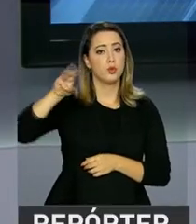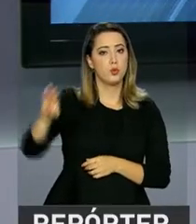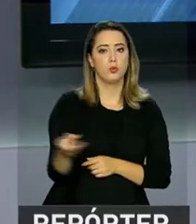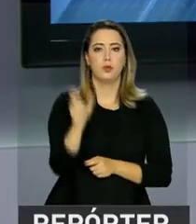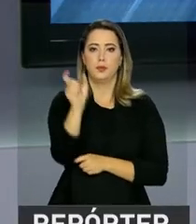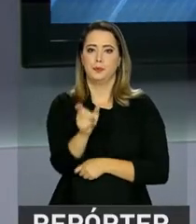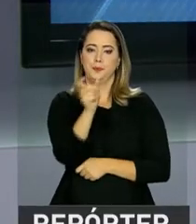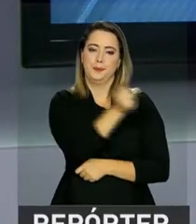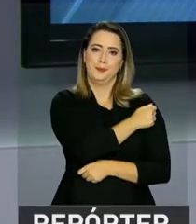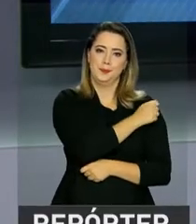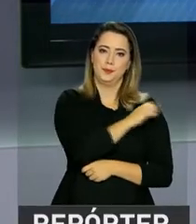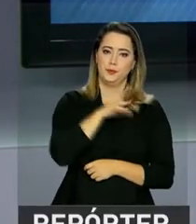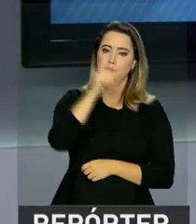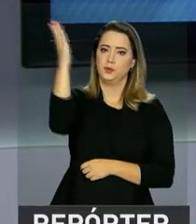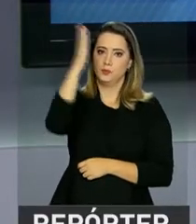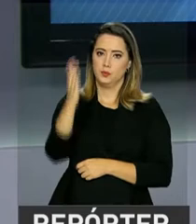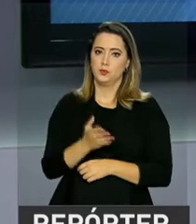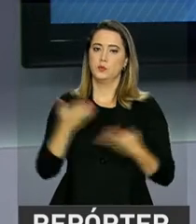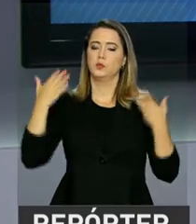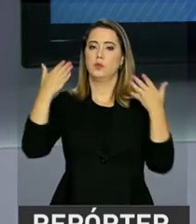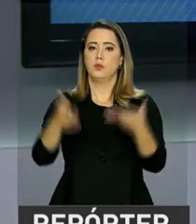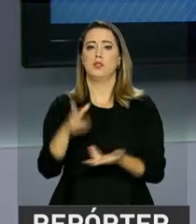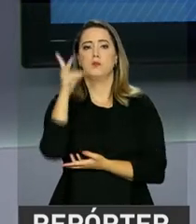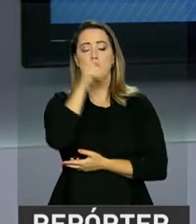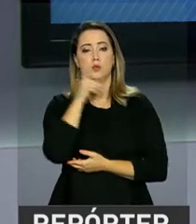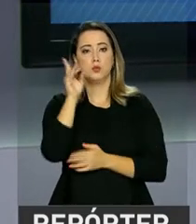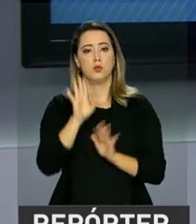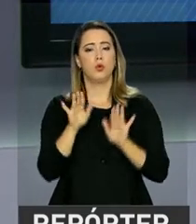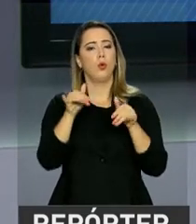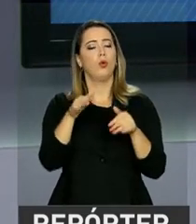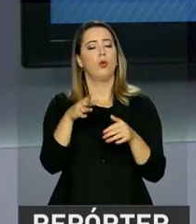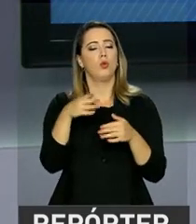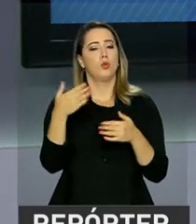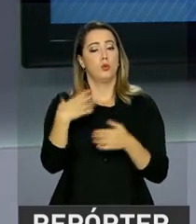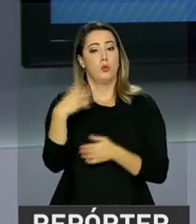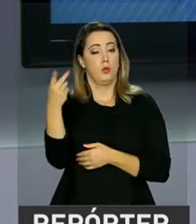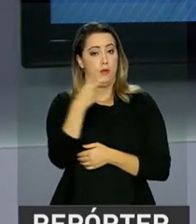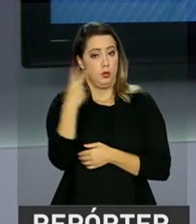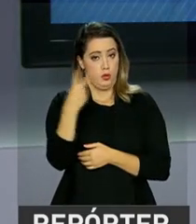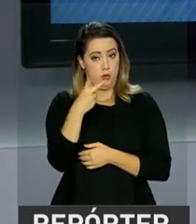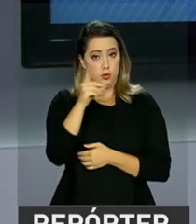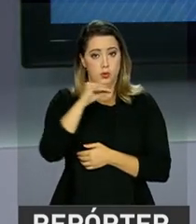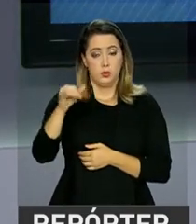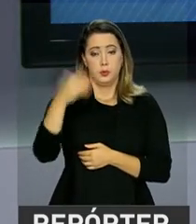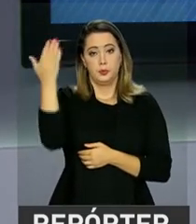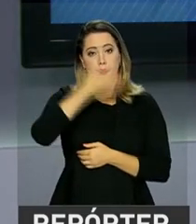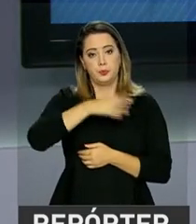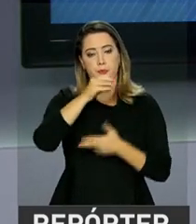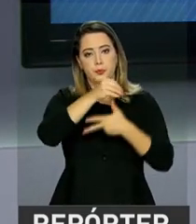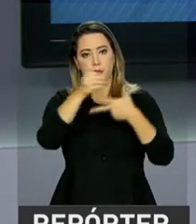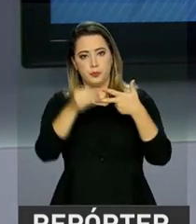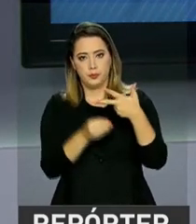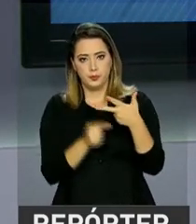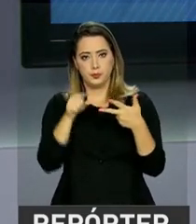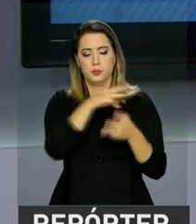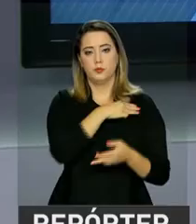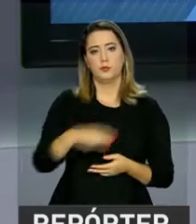de todo o Brasil participaram neste domingo do último dia de prova do Exame Nacional do Ensino Médio, o Enem. Para o